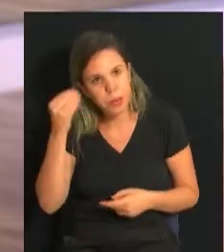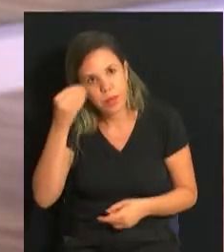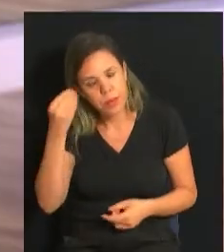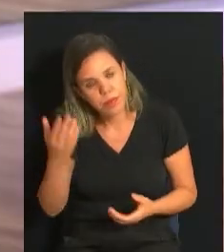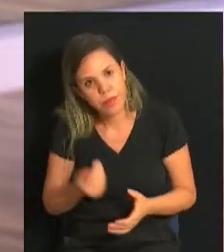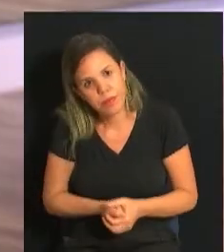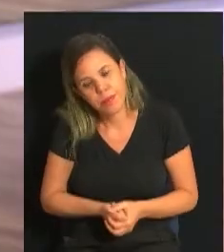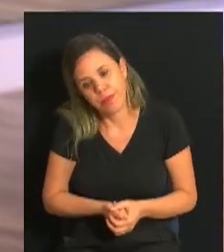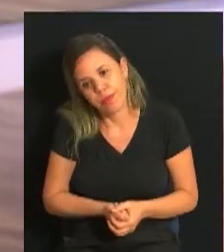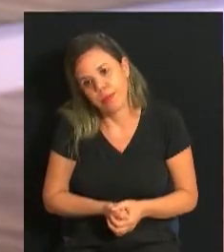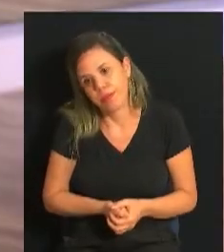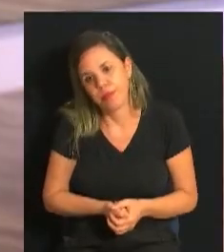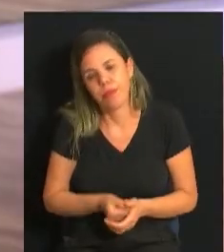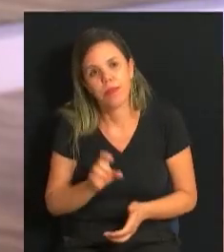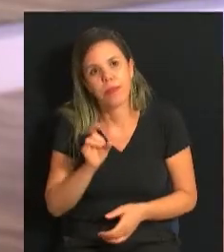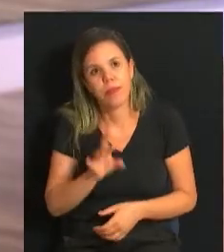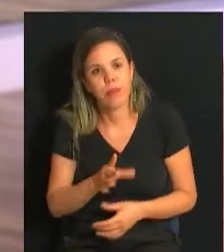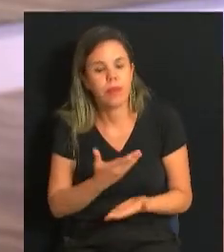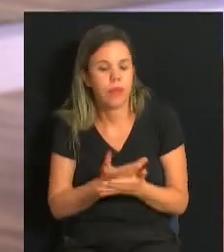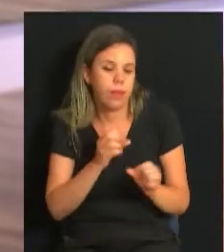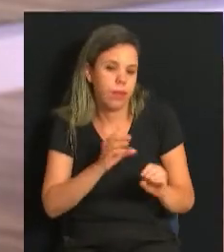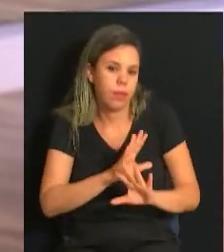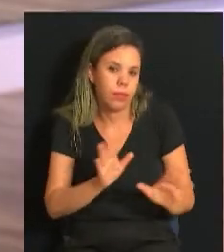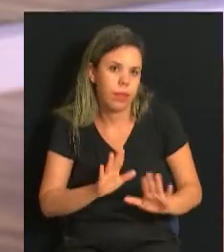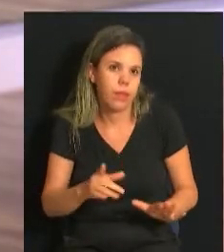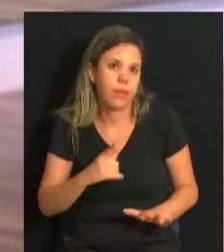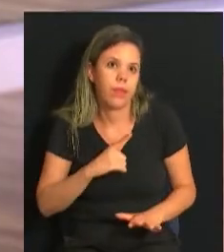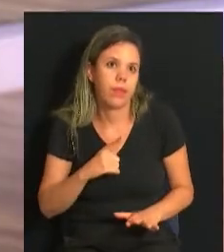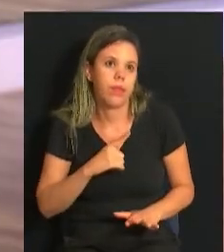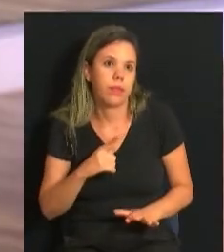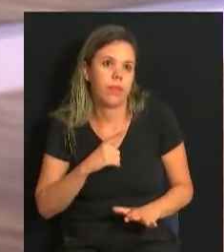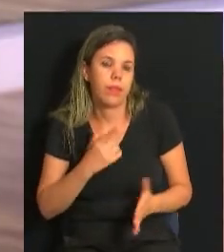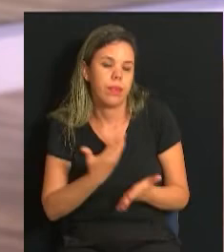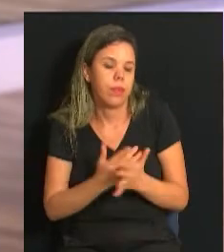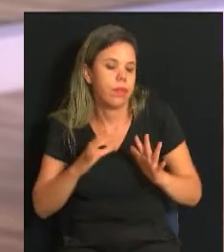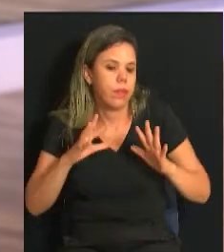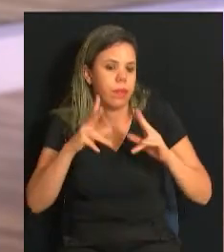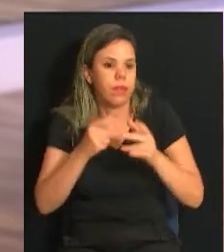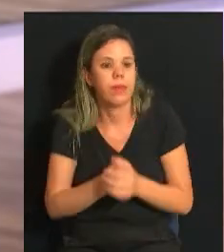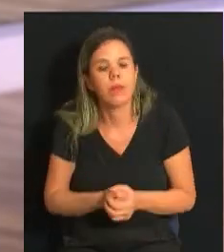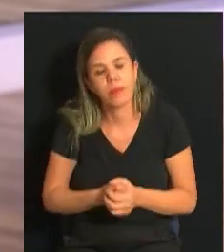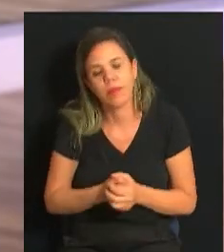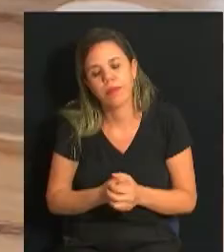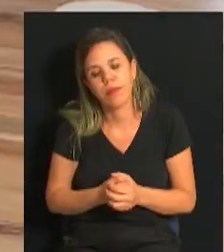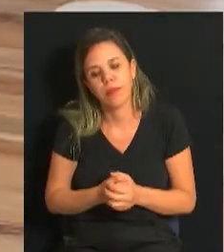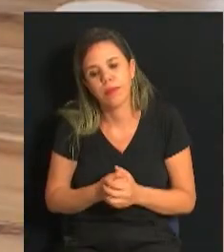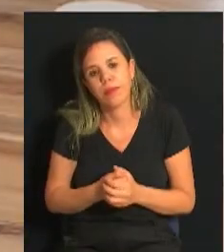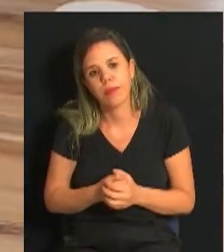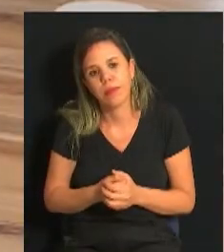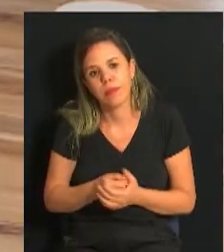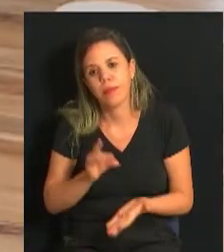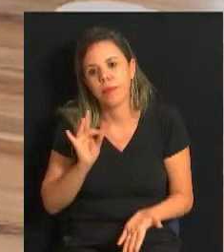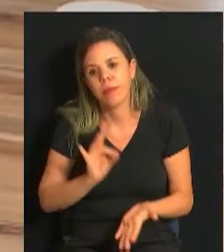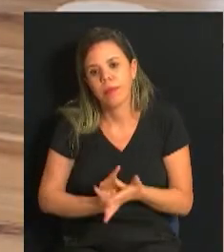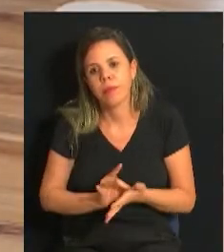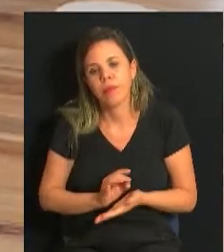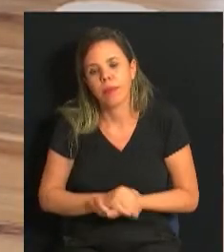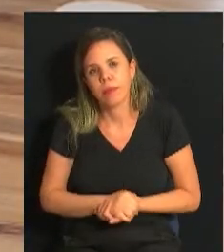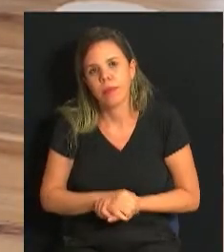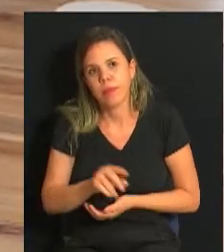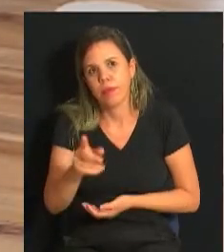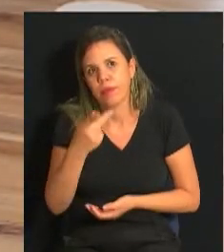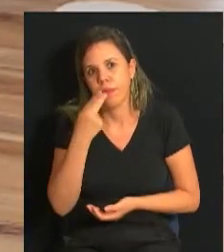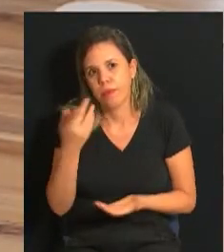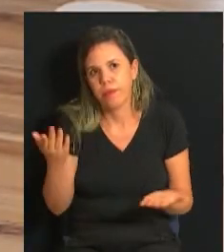mas mas não é só a gente dá uma aula eu uso um pouco a gente pode de verdade não você